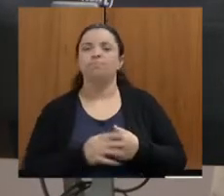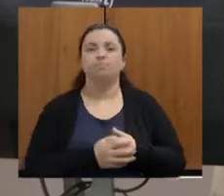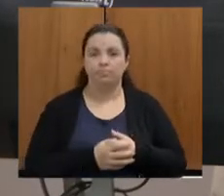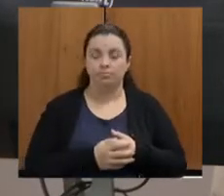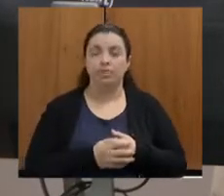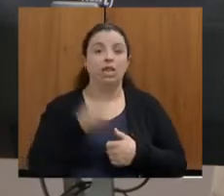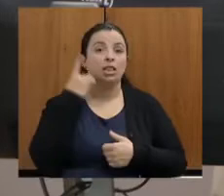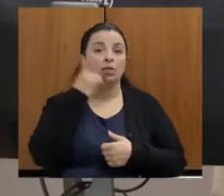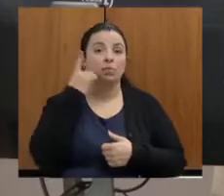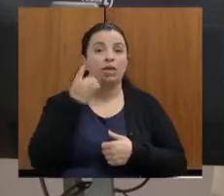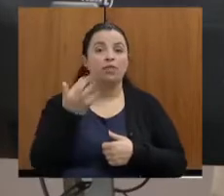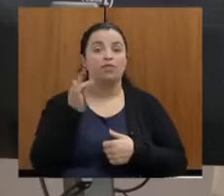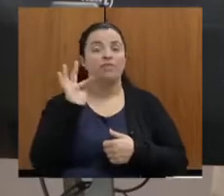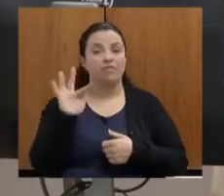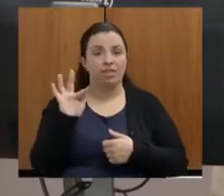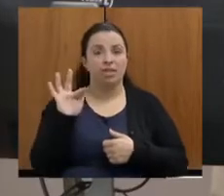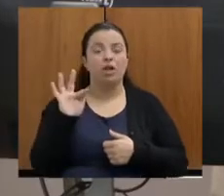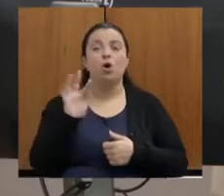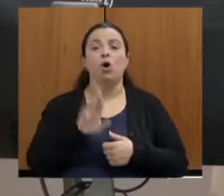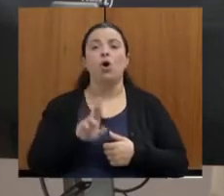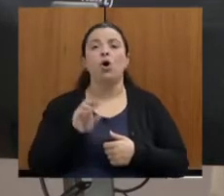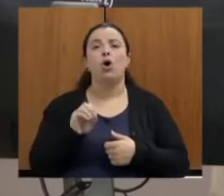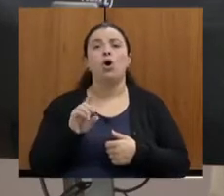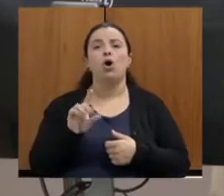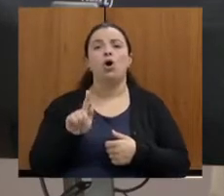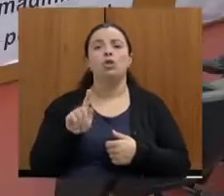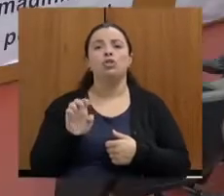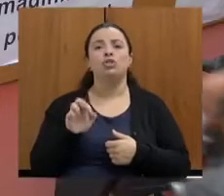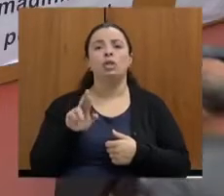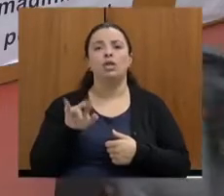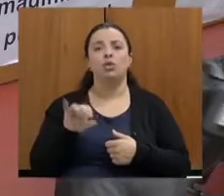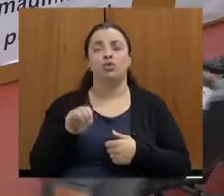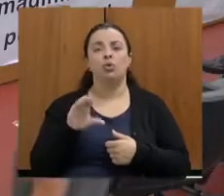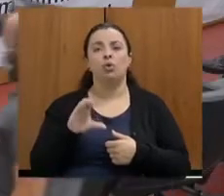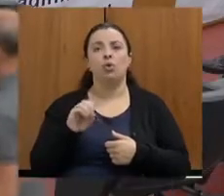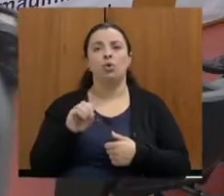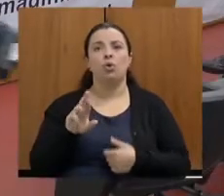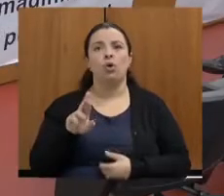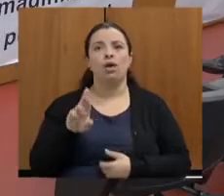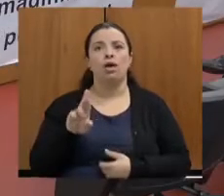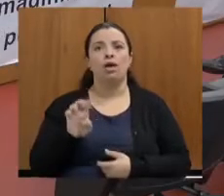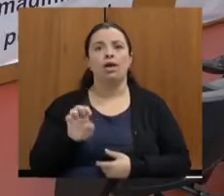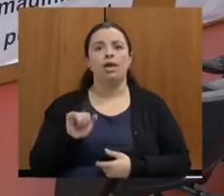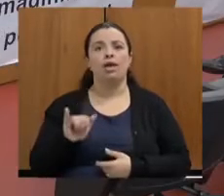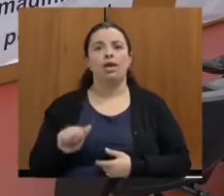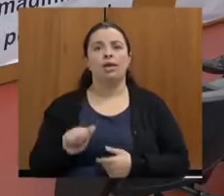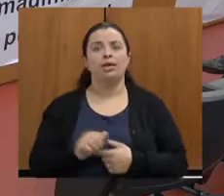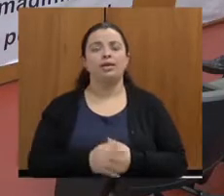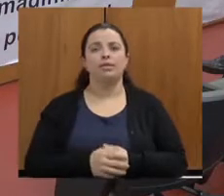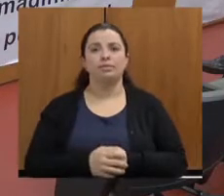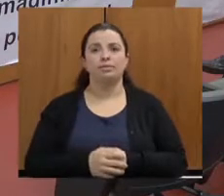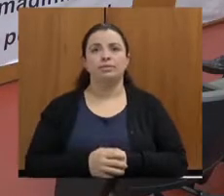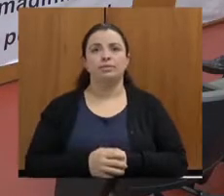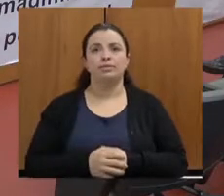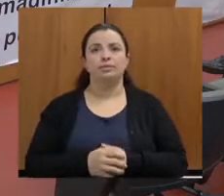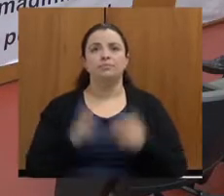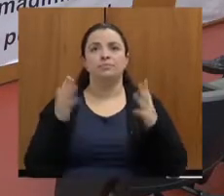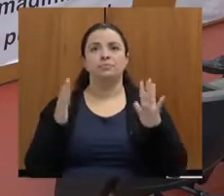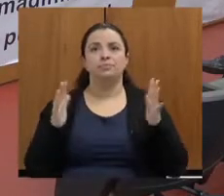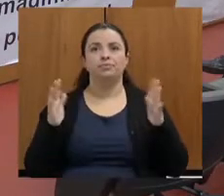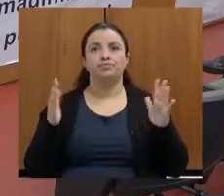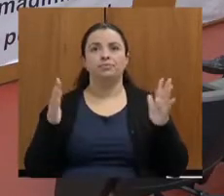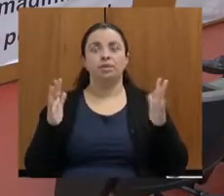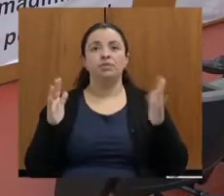o deputado federal Rogério Correia E aí E aí